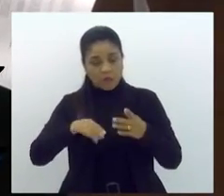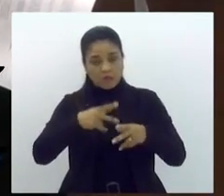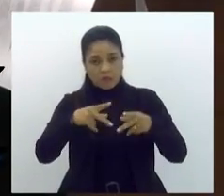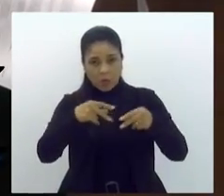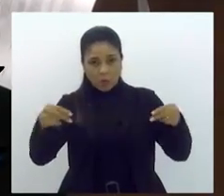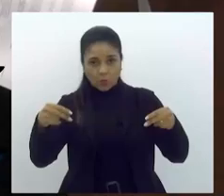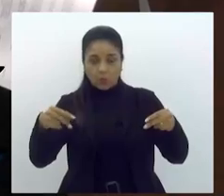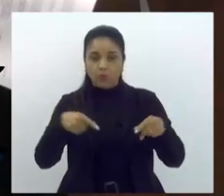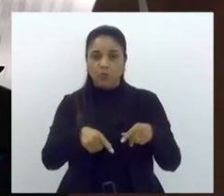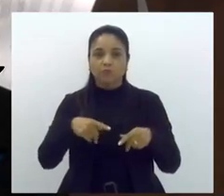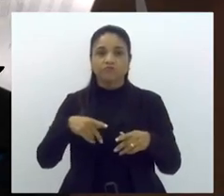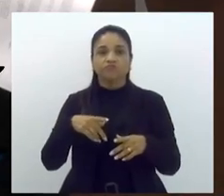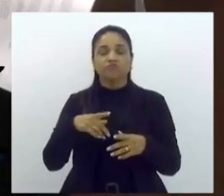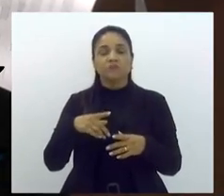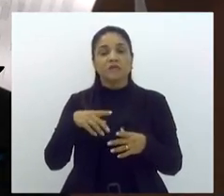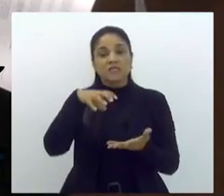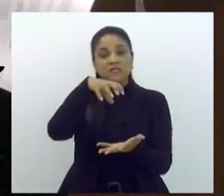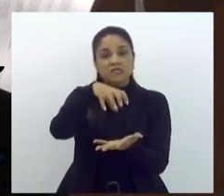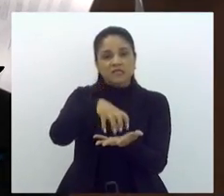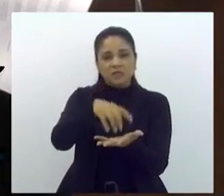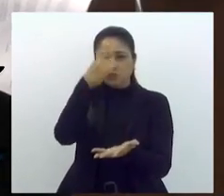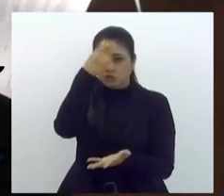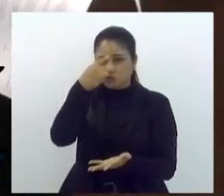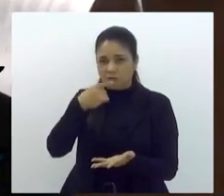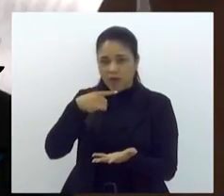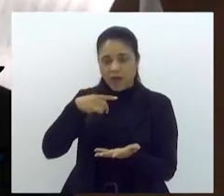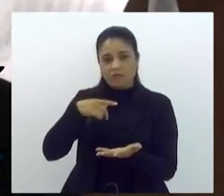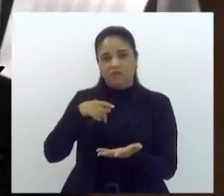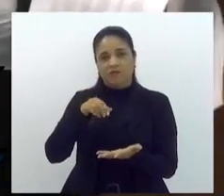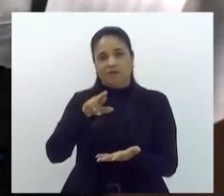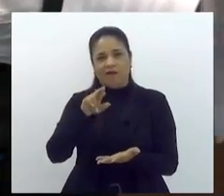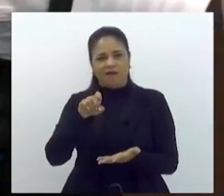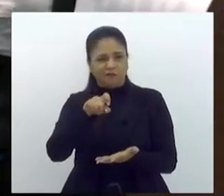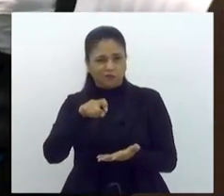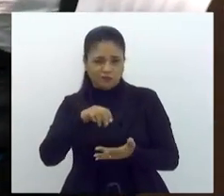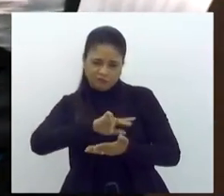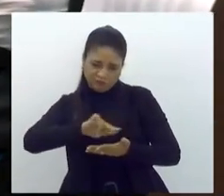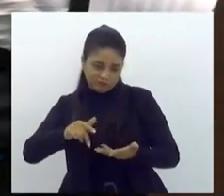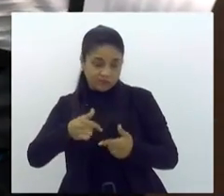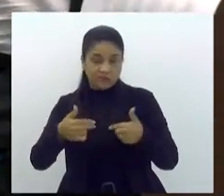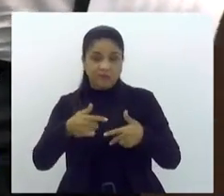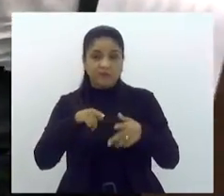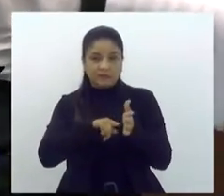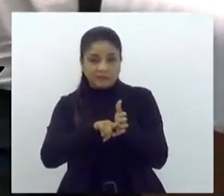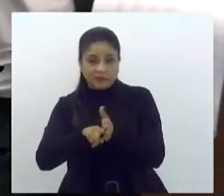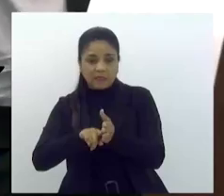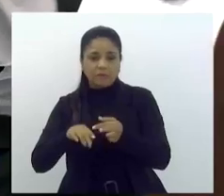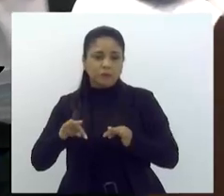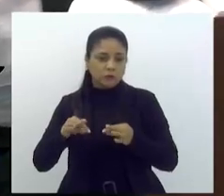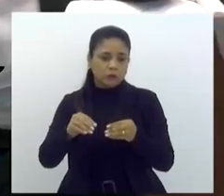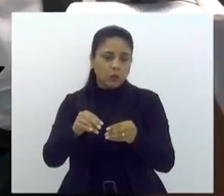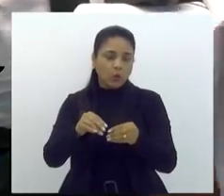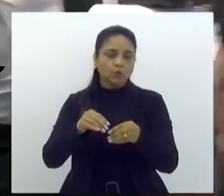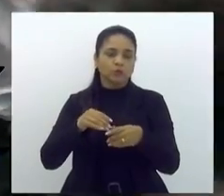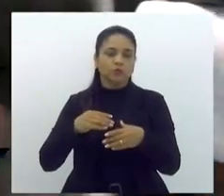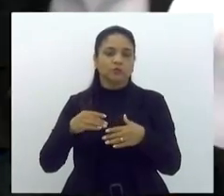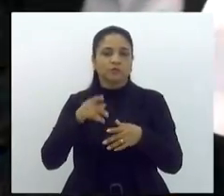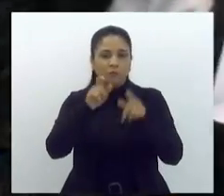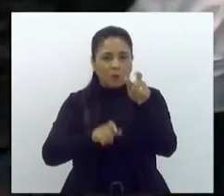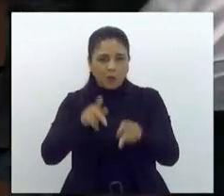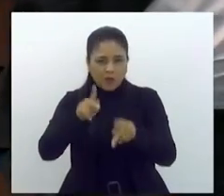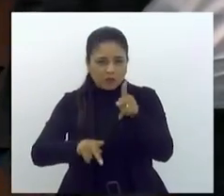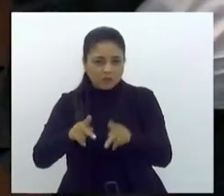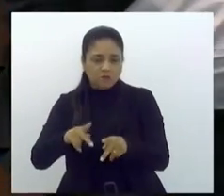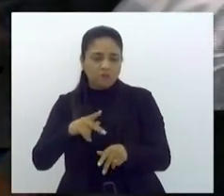da cidade de São Gonçalo e vem lá atendendo não só os moradores da cidade de São Gonçalo mas de toda região Leste Fluminense é